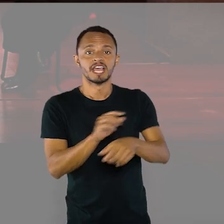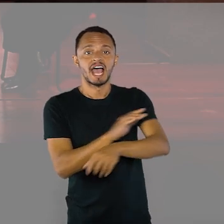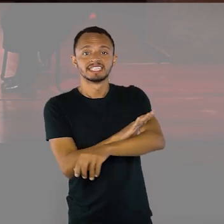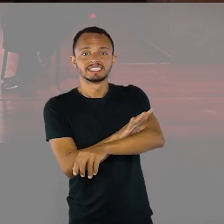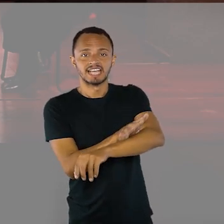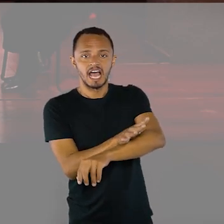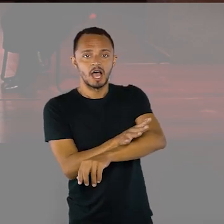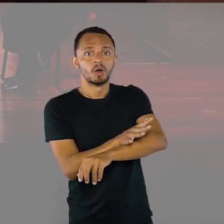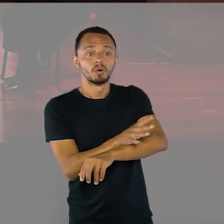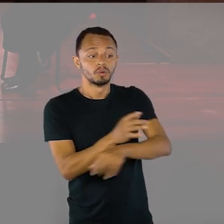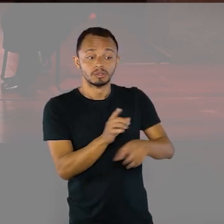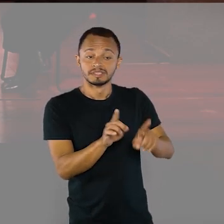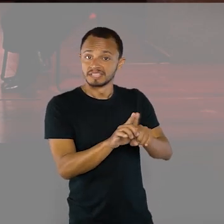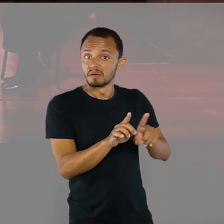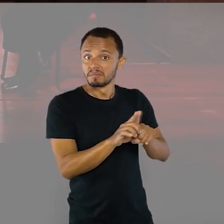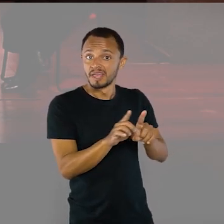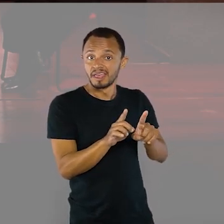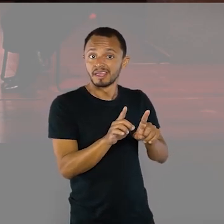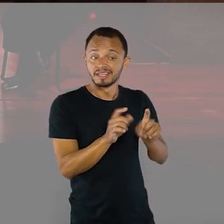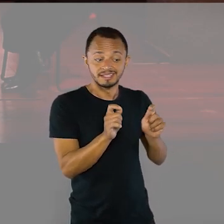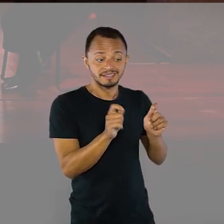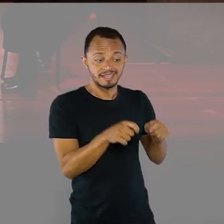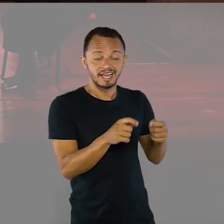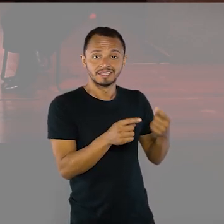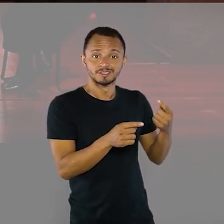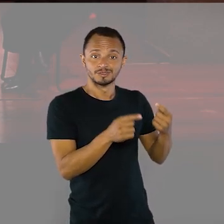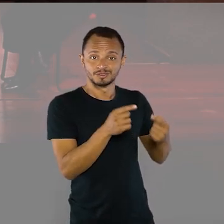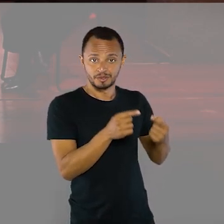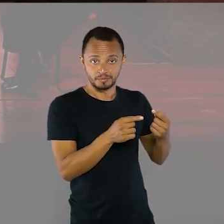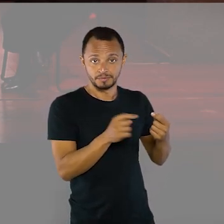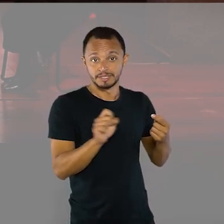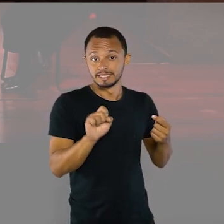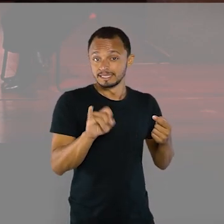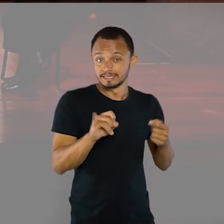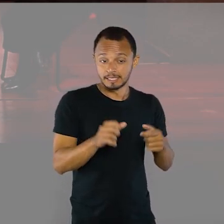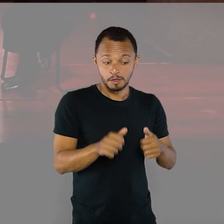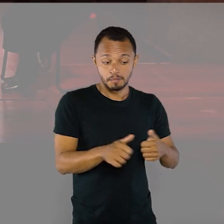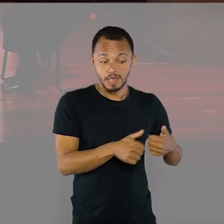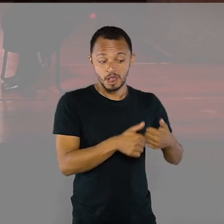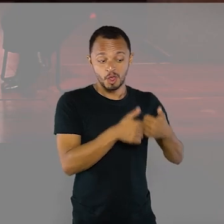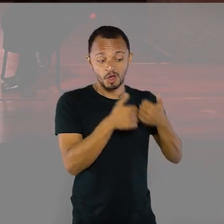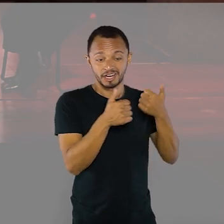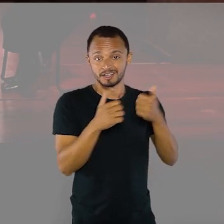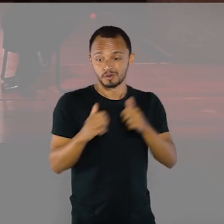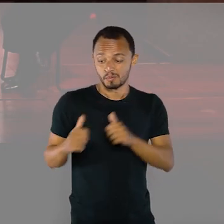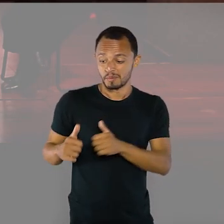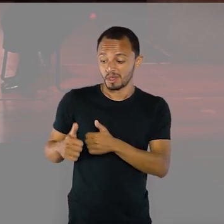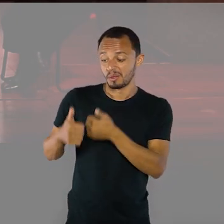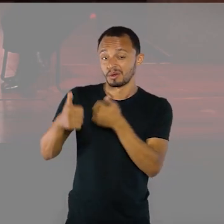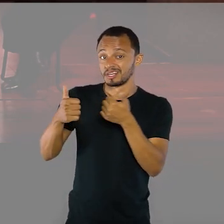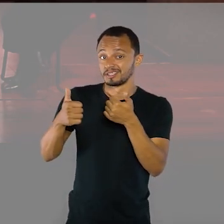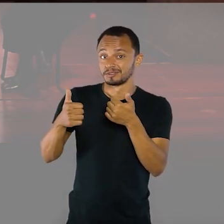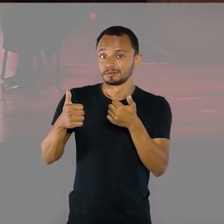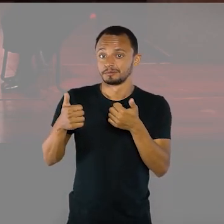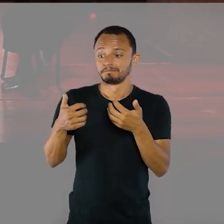mais debate. Se isso está gerando uma sociedade melhor, eu não sei. Mas, como eu sempre brinco, eu sou muito